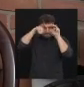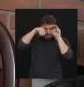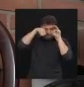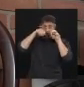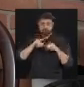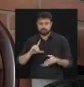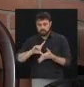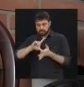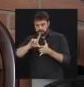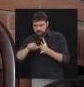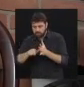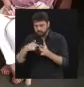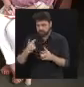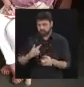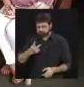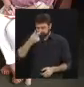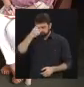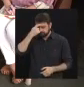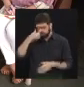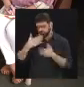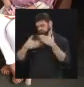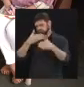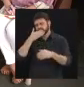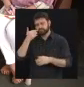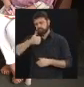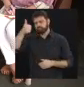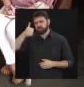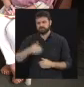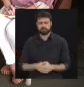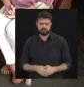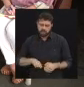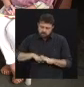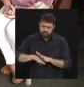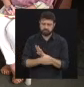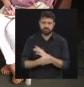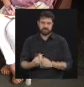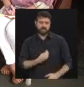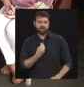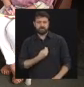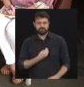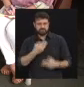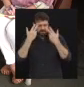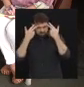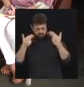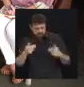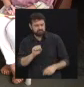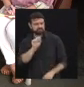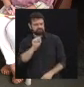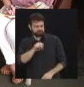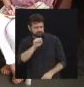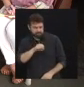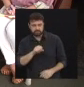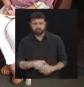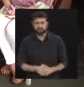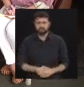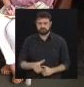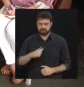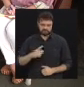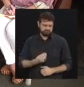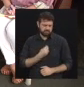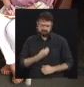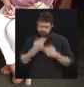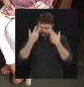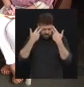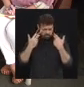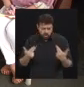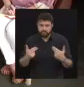tomando consciência e aí foi melhorando. Tira de letra. Sim. Você leva uma vida normal. Levava sempre uma vida normal.